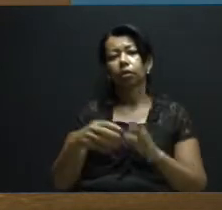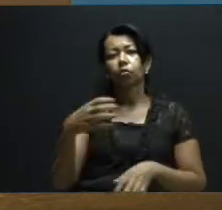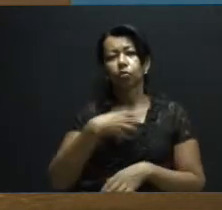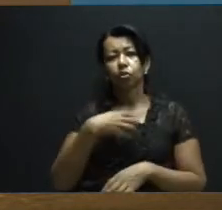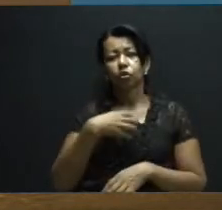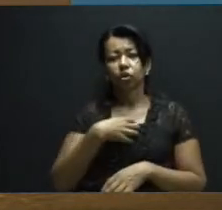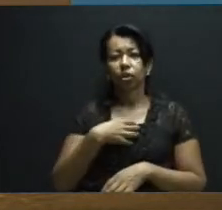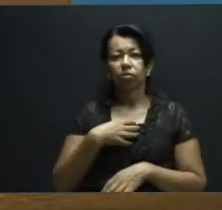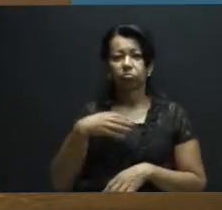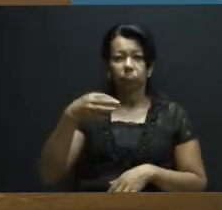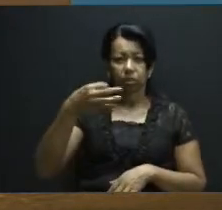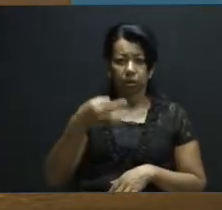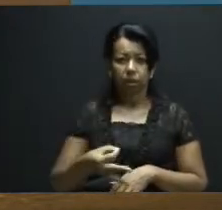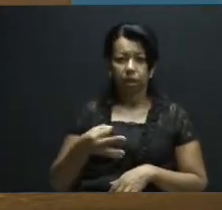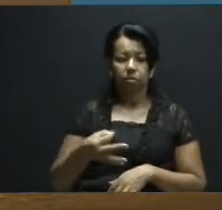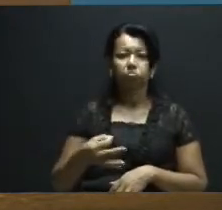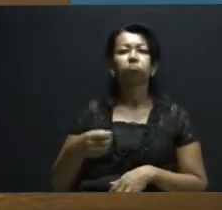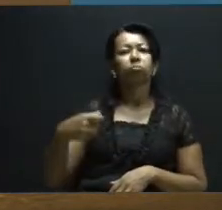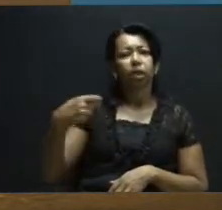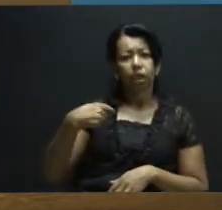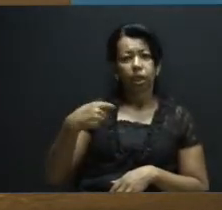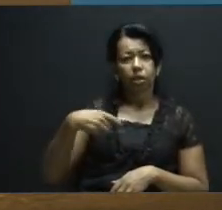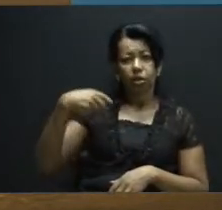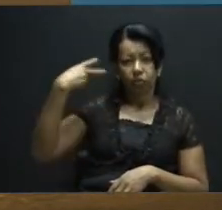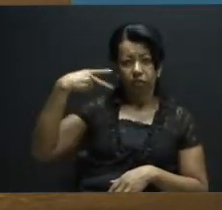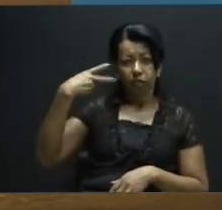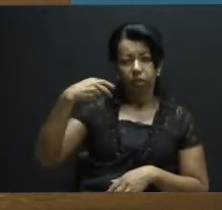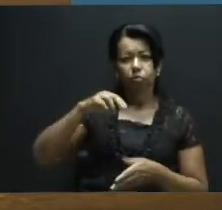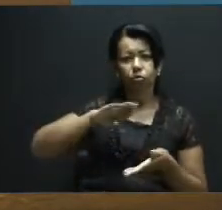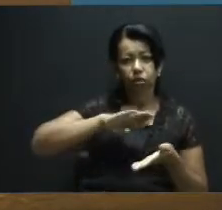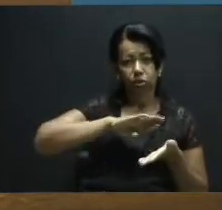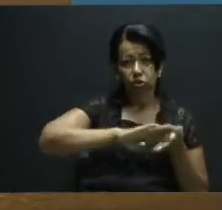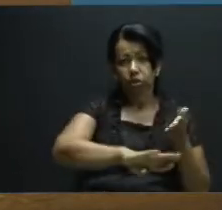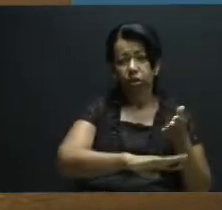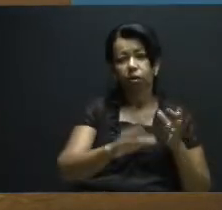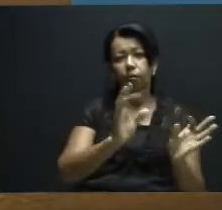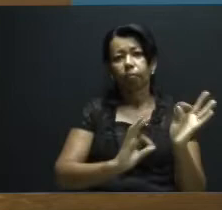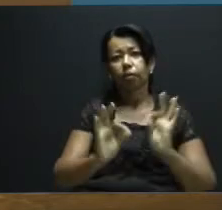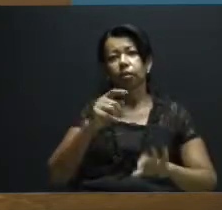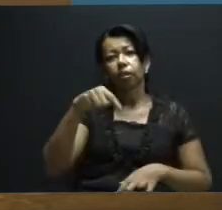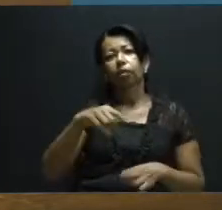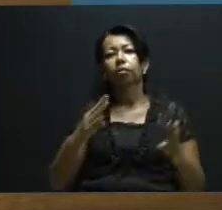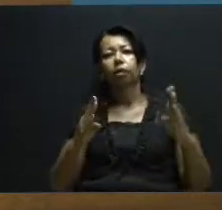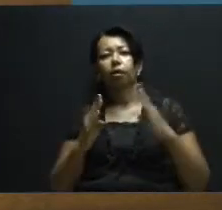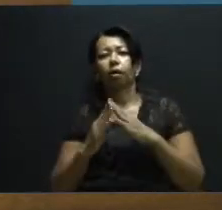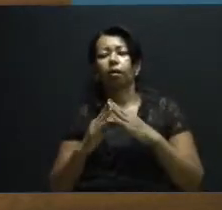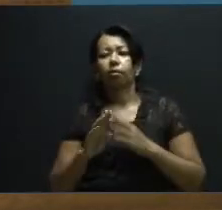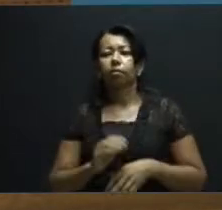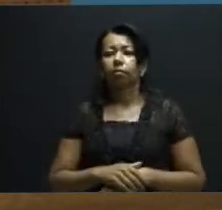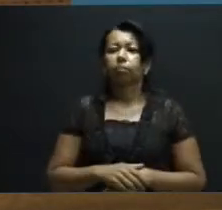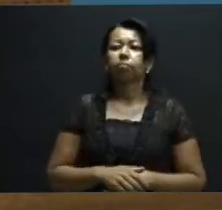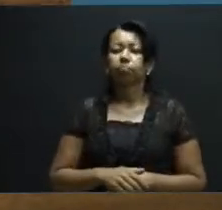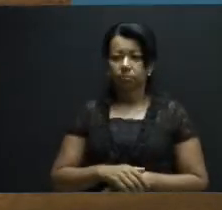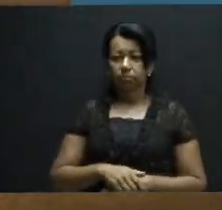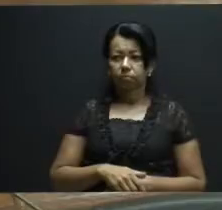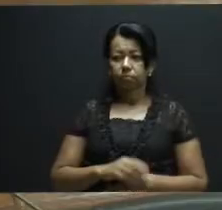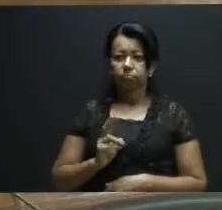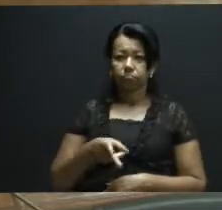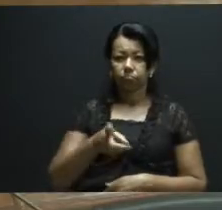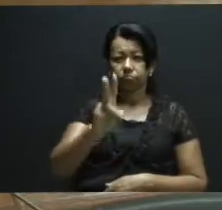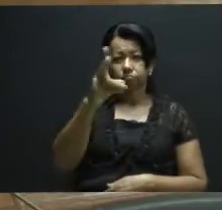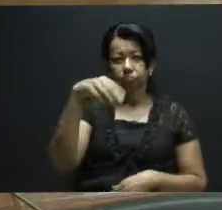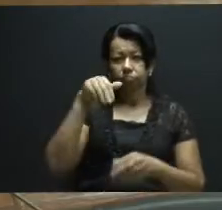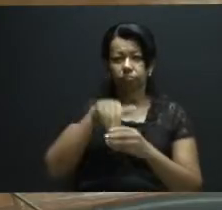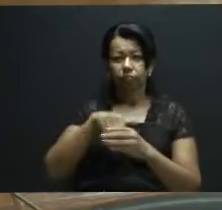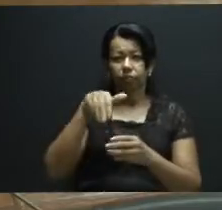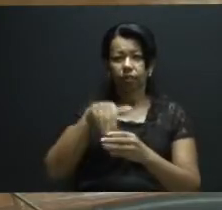recomposição este vereador retirou o projeto dele originou a câmara só isso o presidente continua a